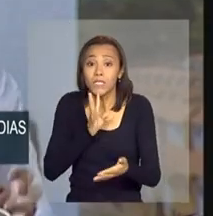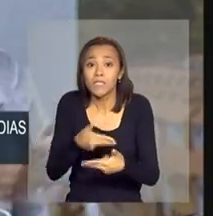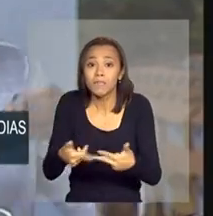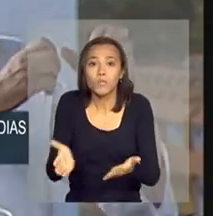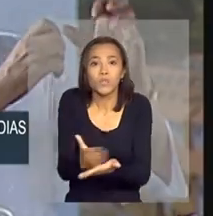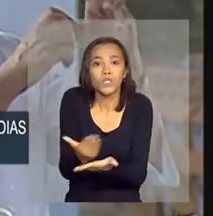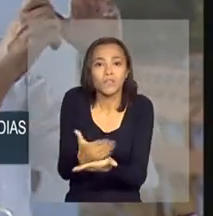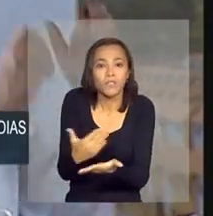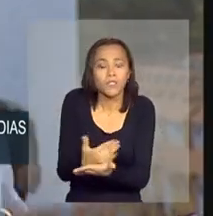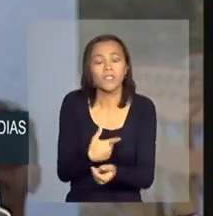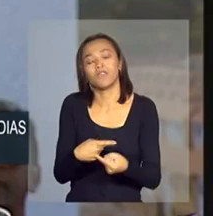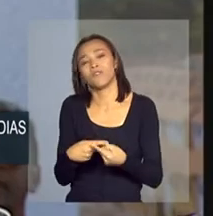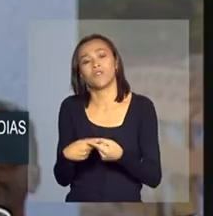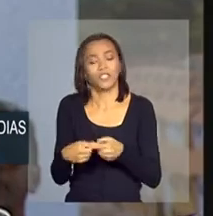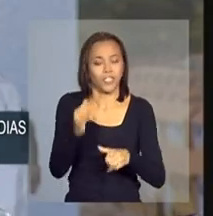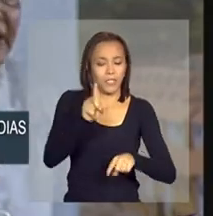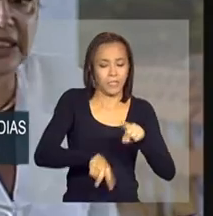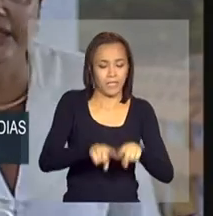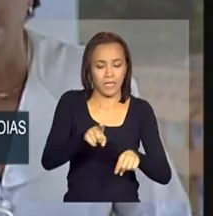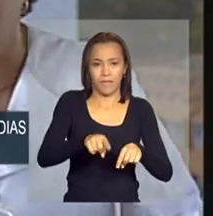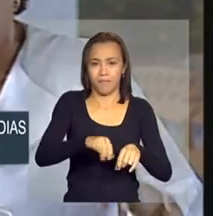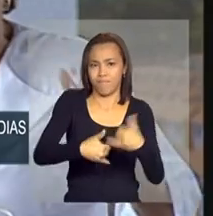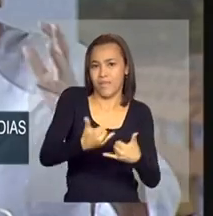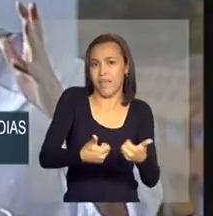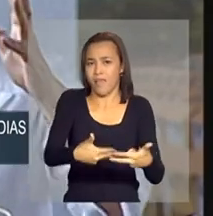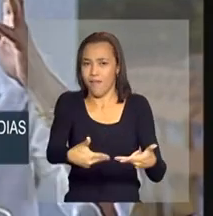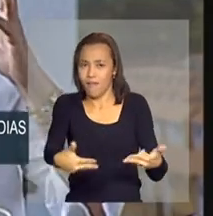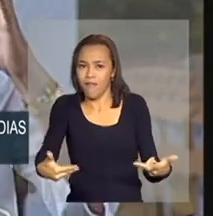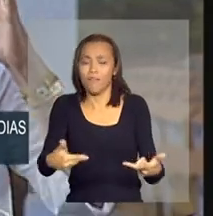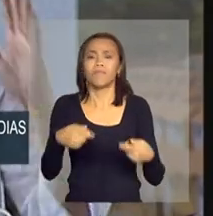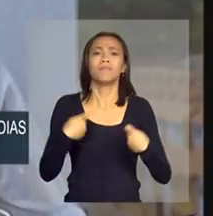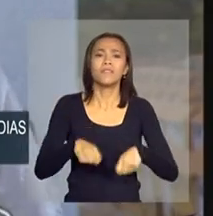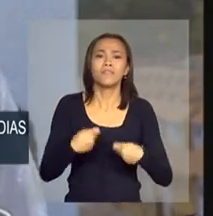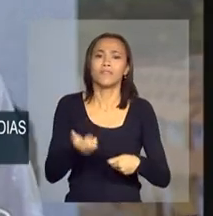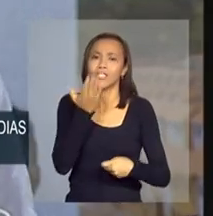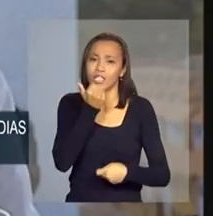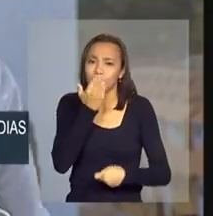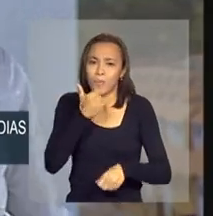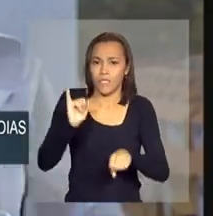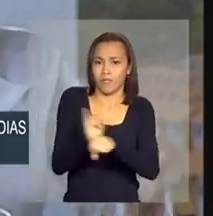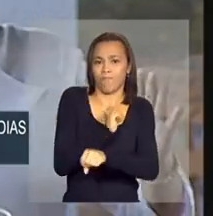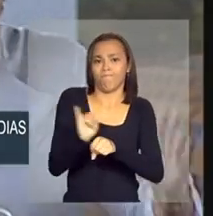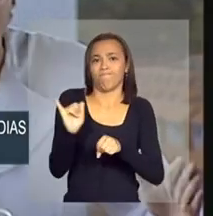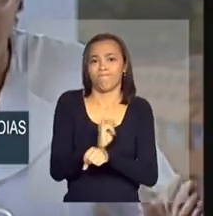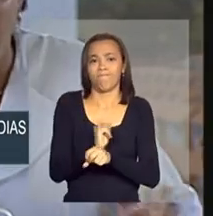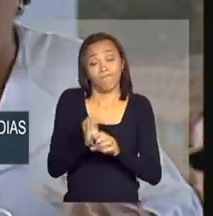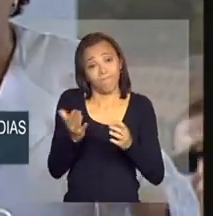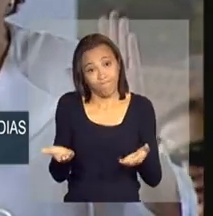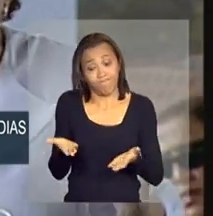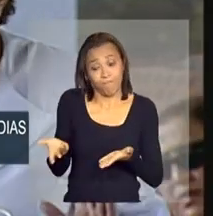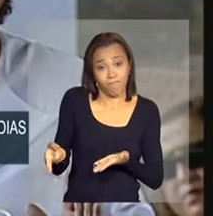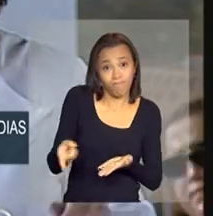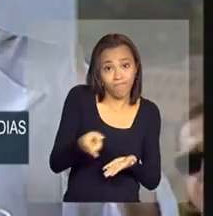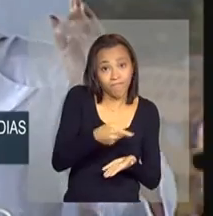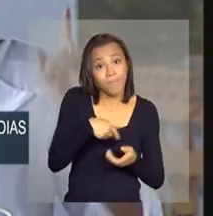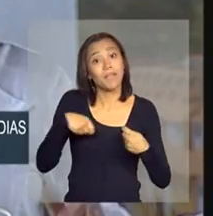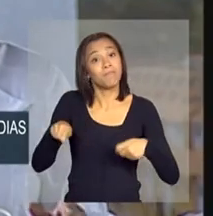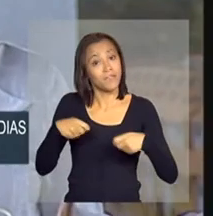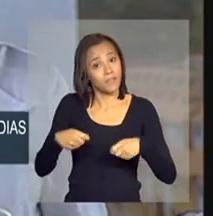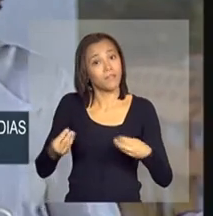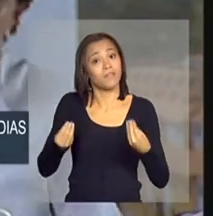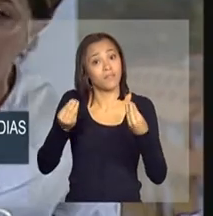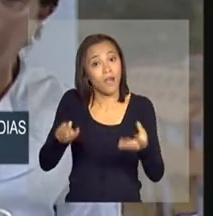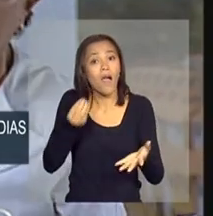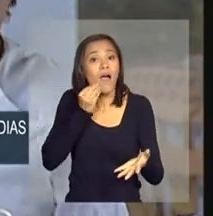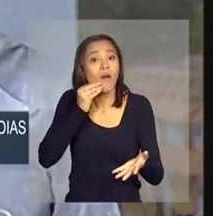precisa de ter acesso a brinquedo precisa de ter uma Alimentação adequada enfim ela precisa de